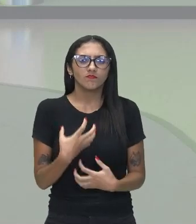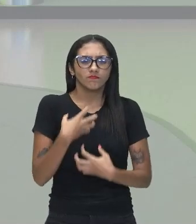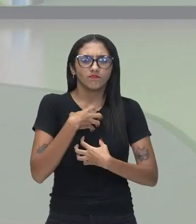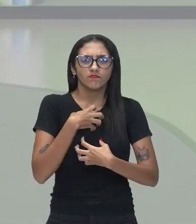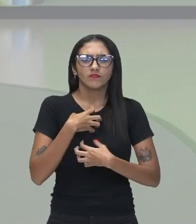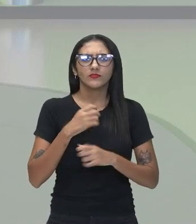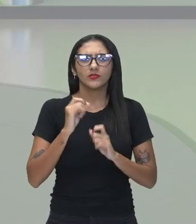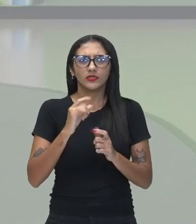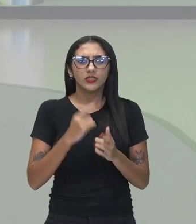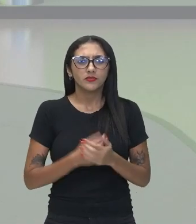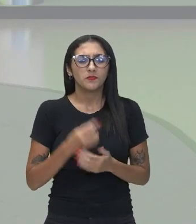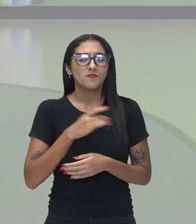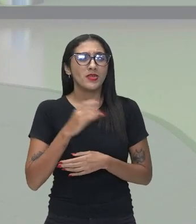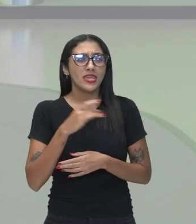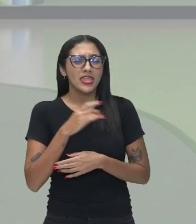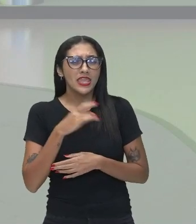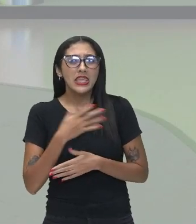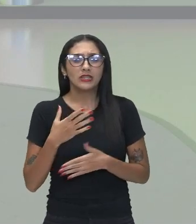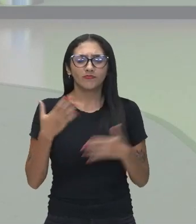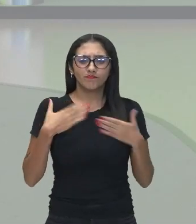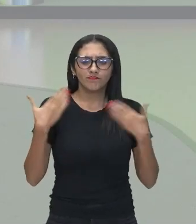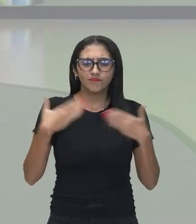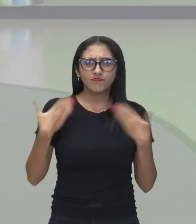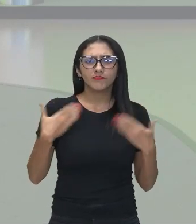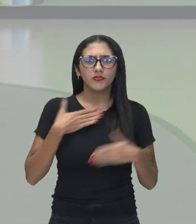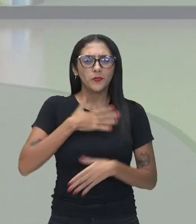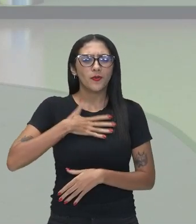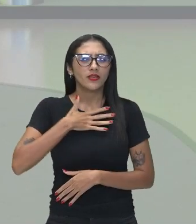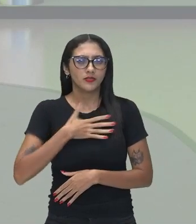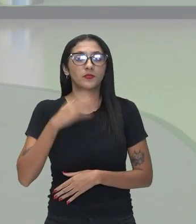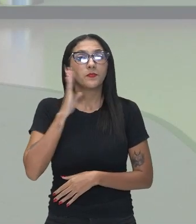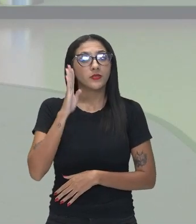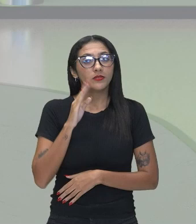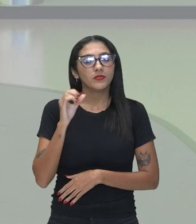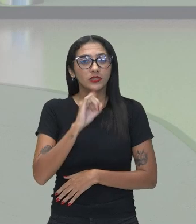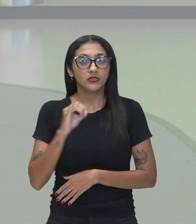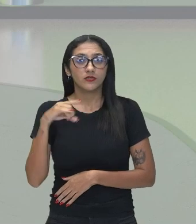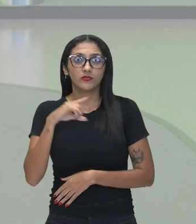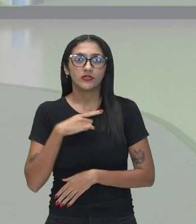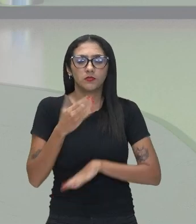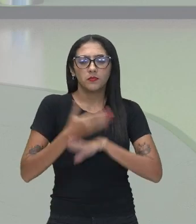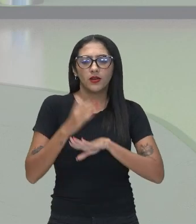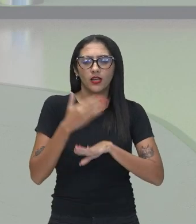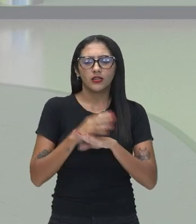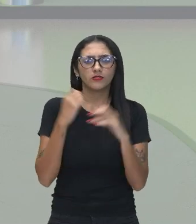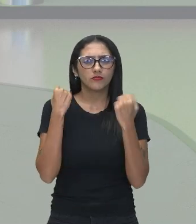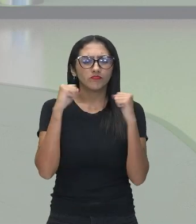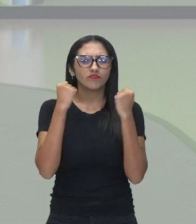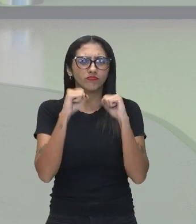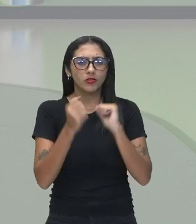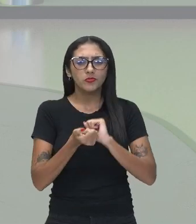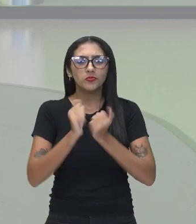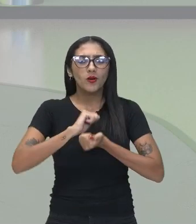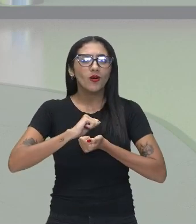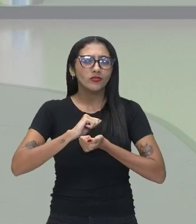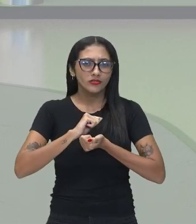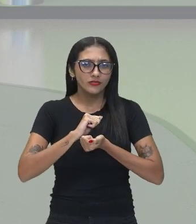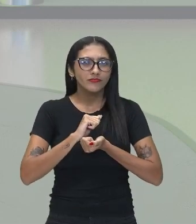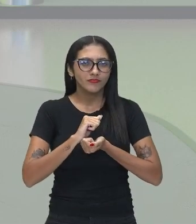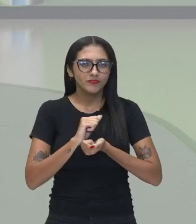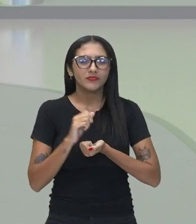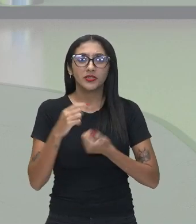de medo, de euforia, de prazer, principalmente quando você está fazendo algum esporte radical, né, que você diz